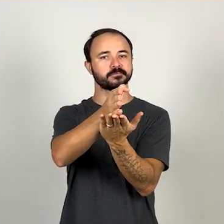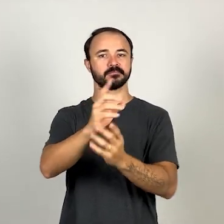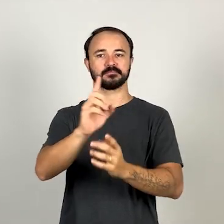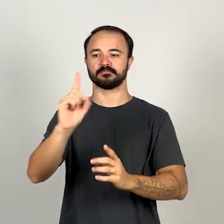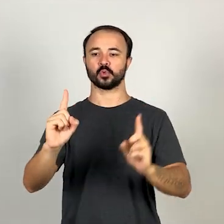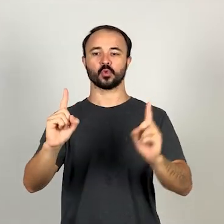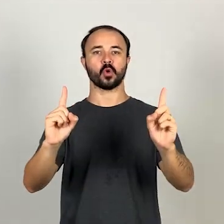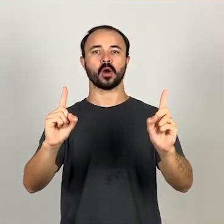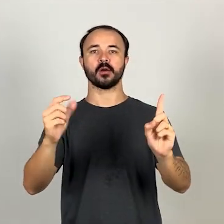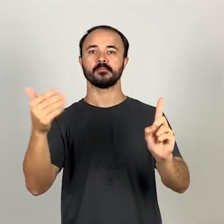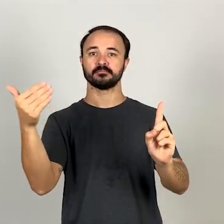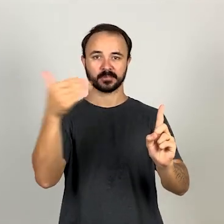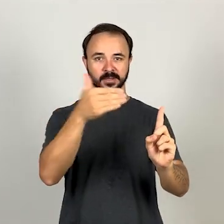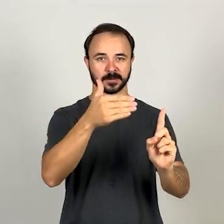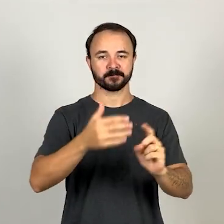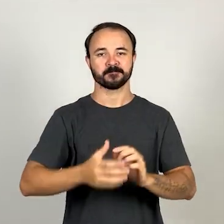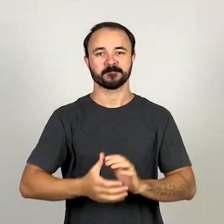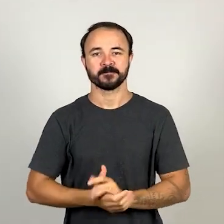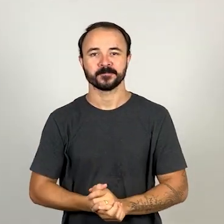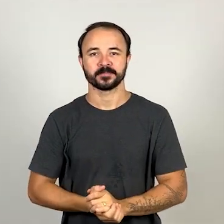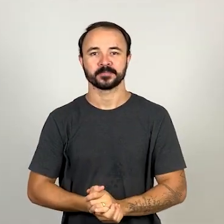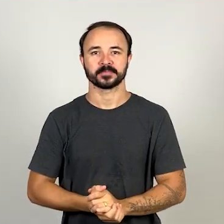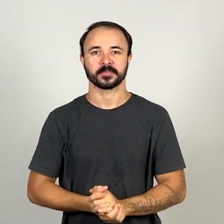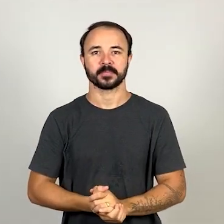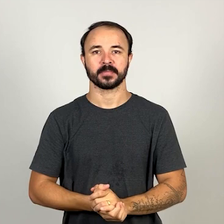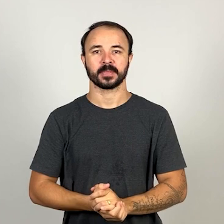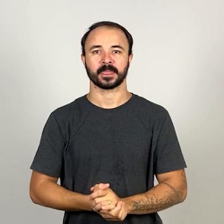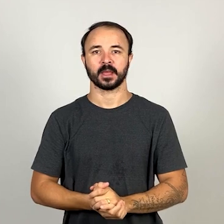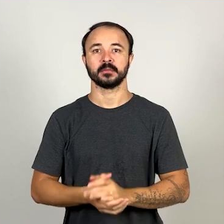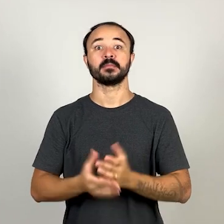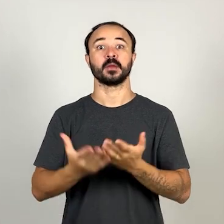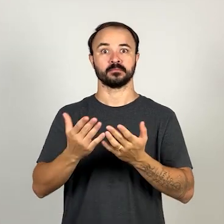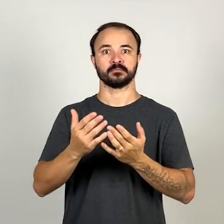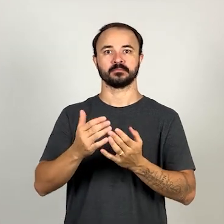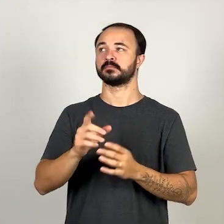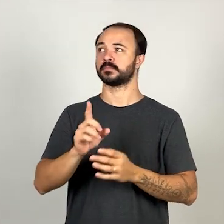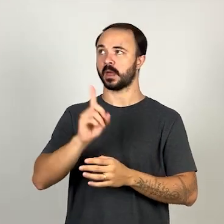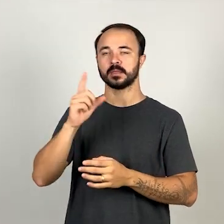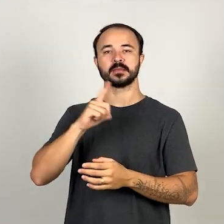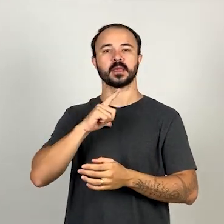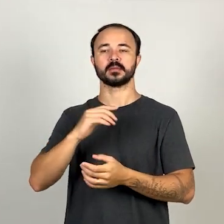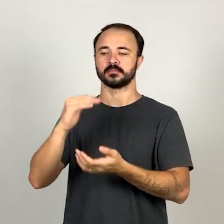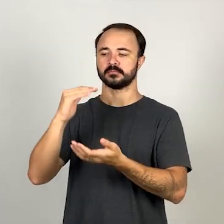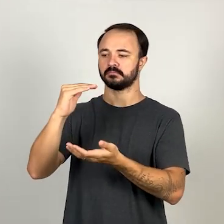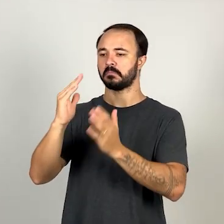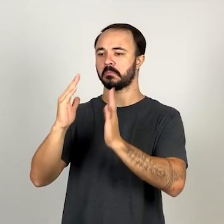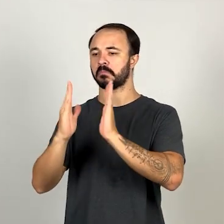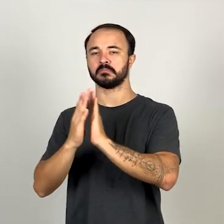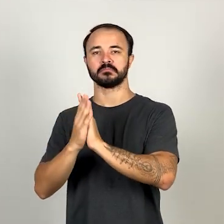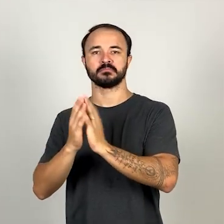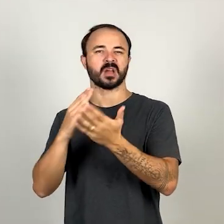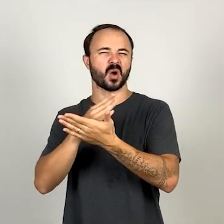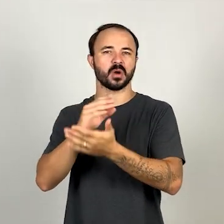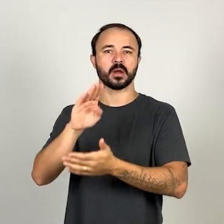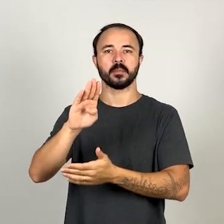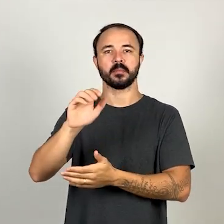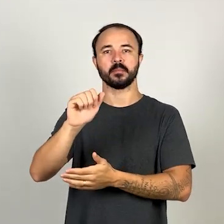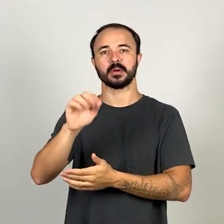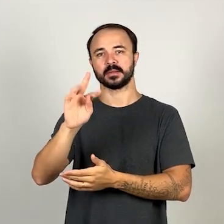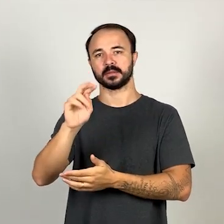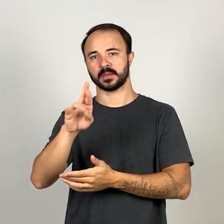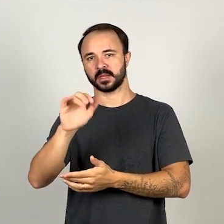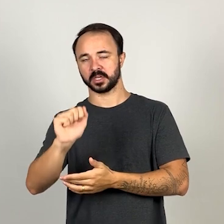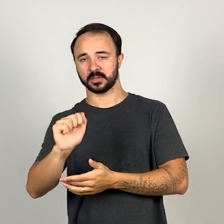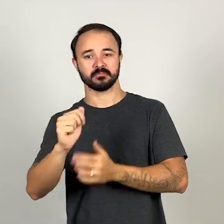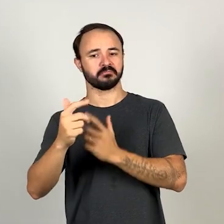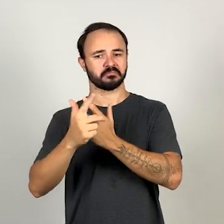por uma pilha, e essa bateria vai ter cargas elementos químicos que vão estar fornecendo elétrons